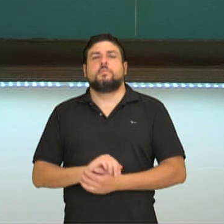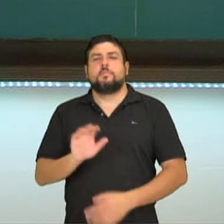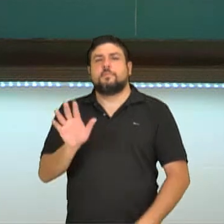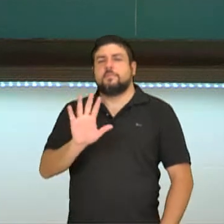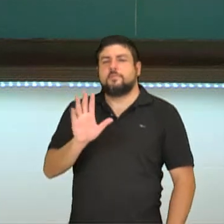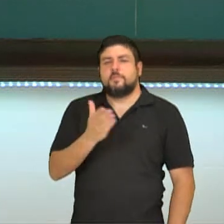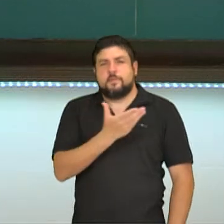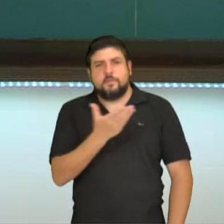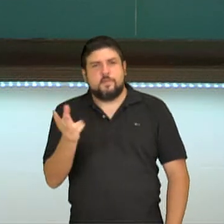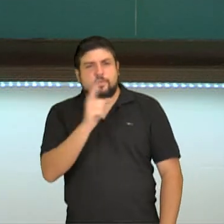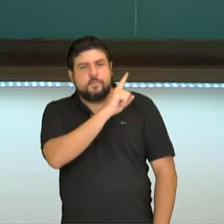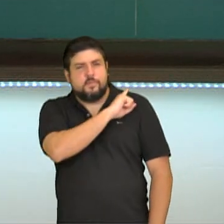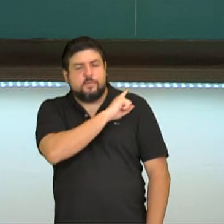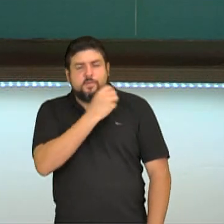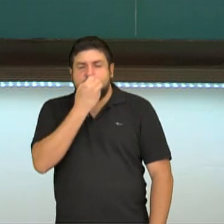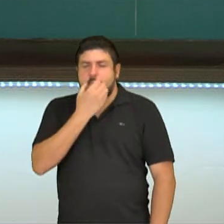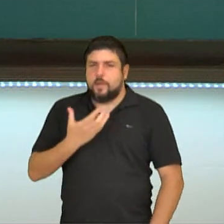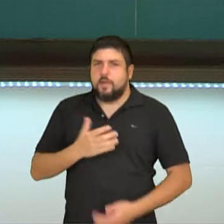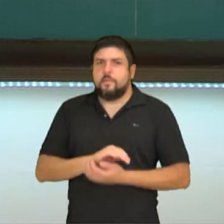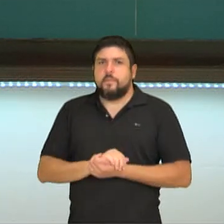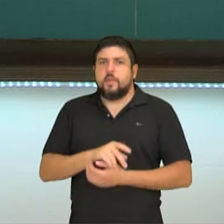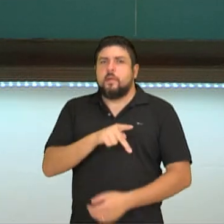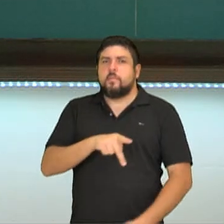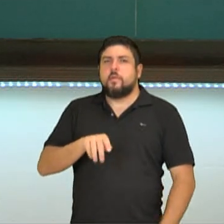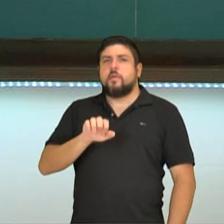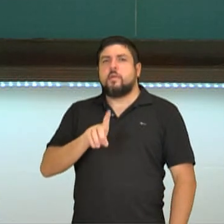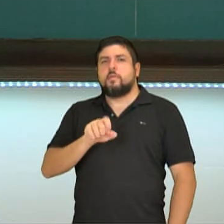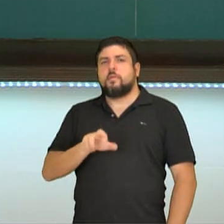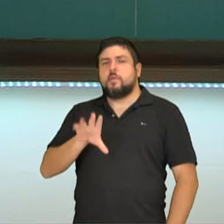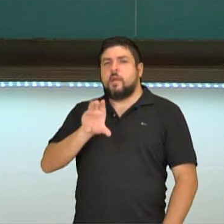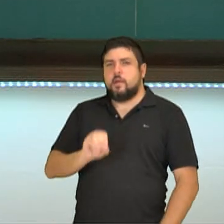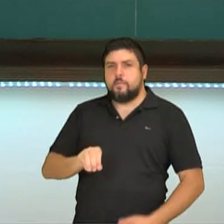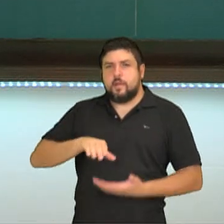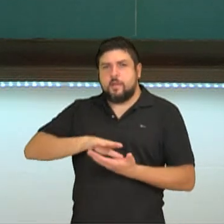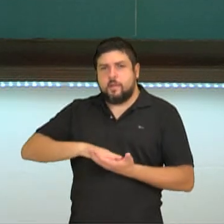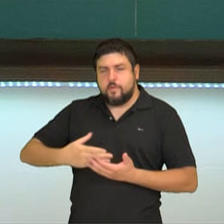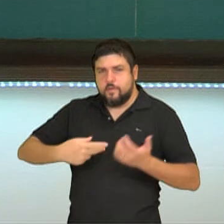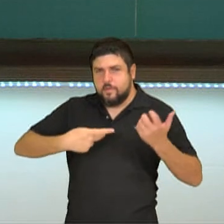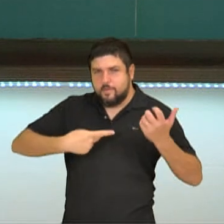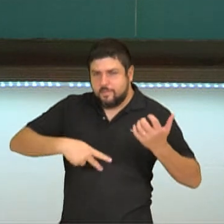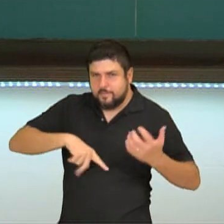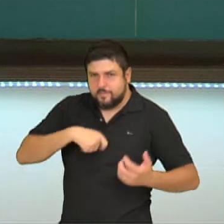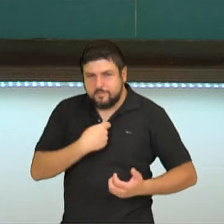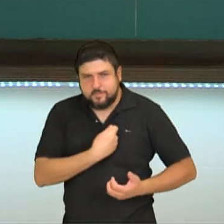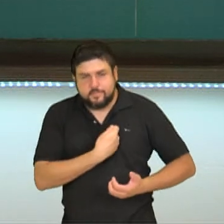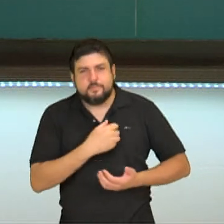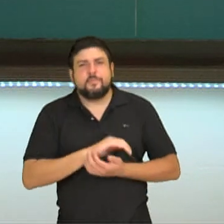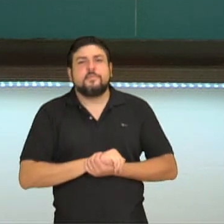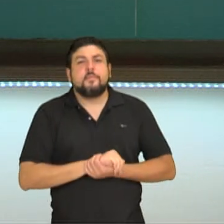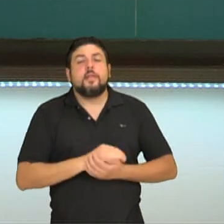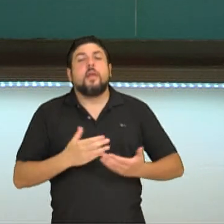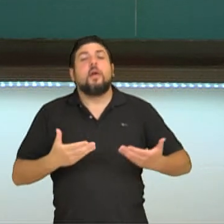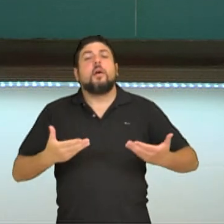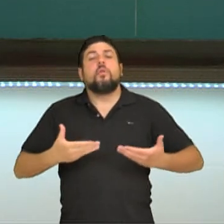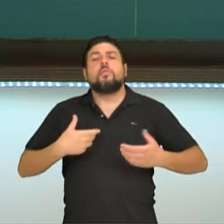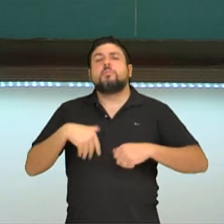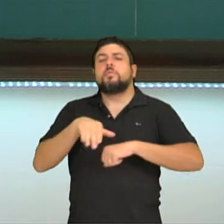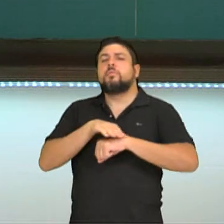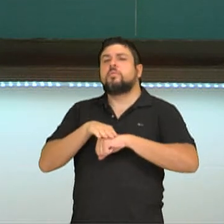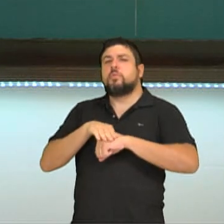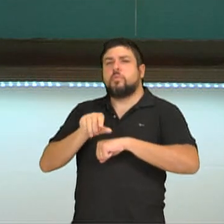Olá, alunos do primeiro ano, tudo bem? Aqui é o professor Eduardo, estou aqui com o nosso intérprete Paulo e vamos falar um pouquinho sobre